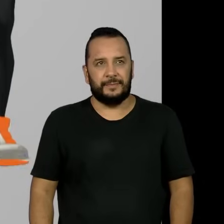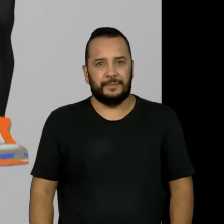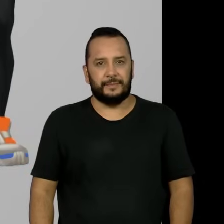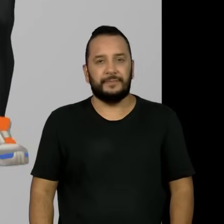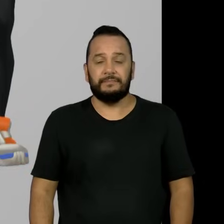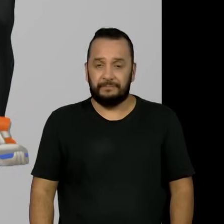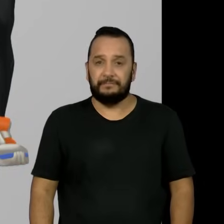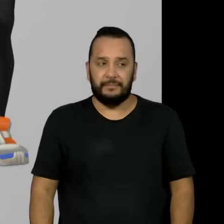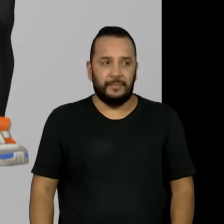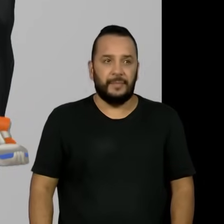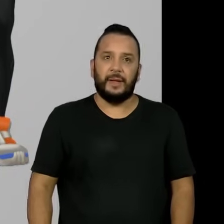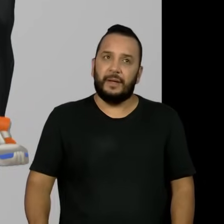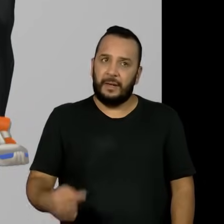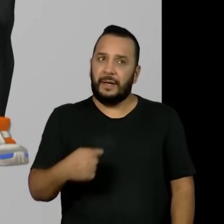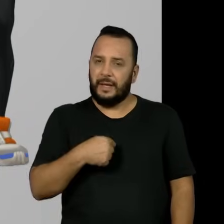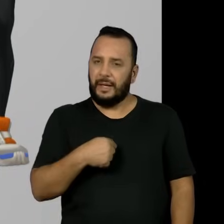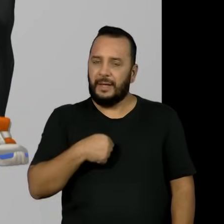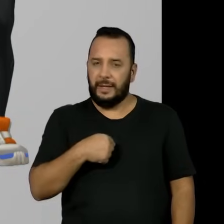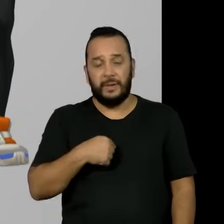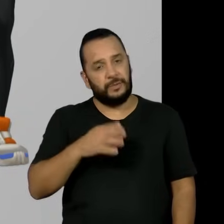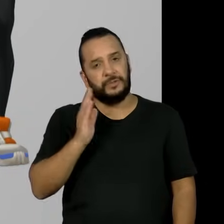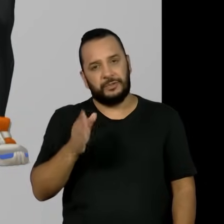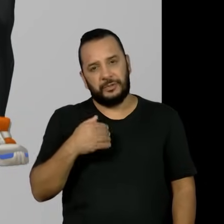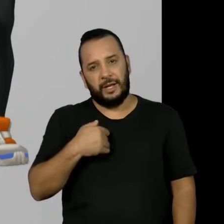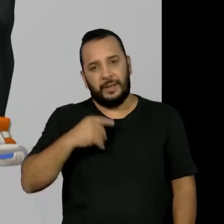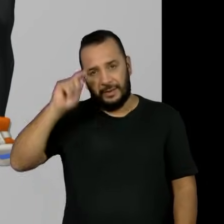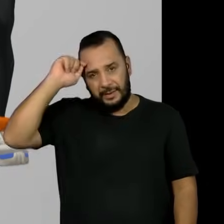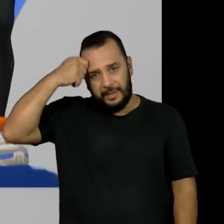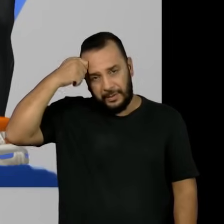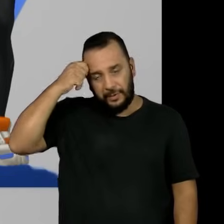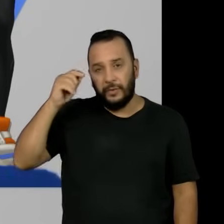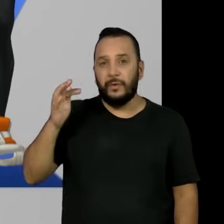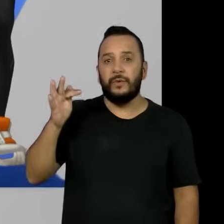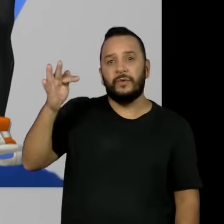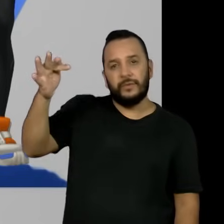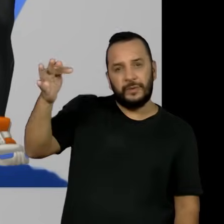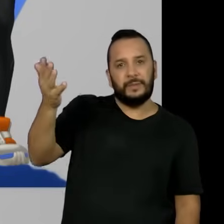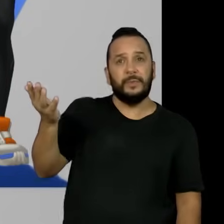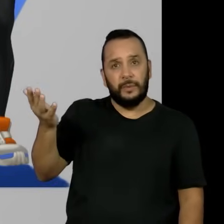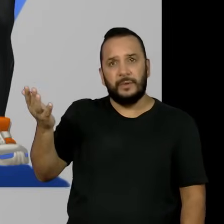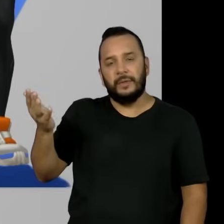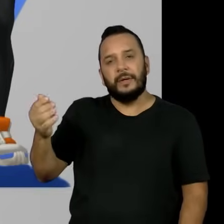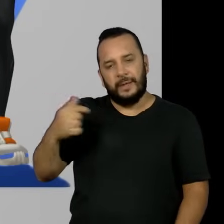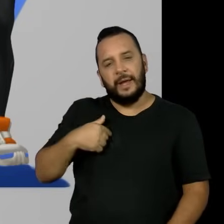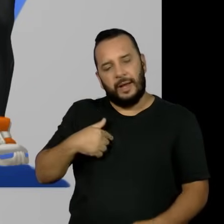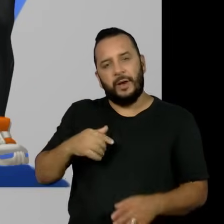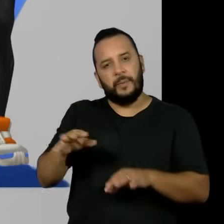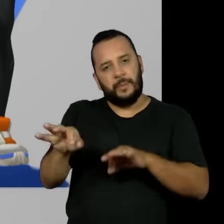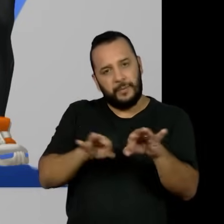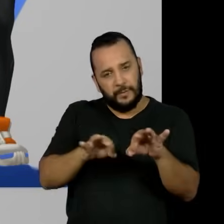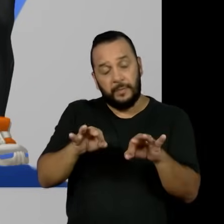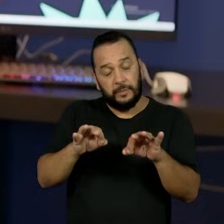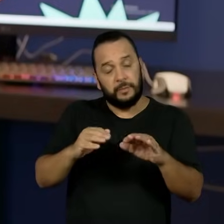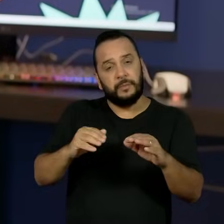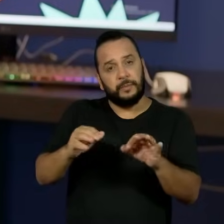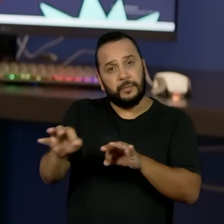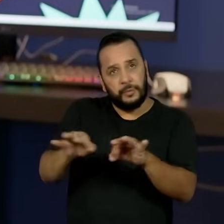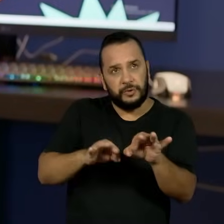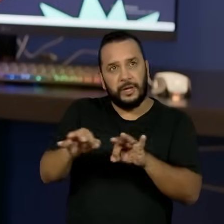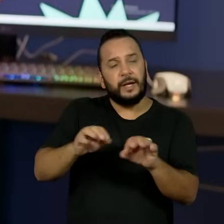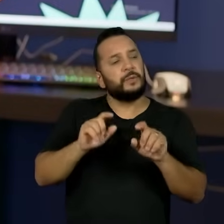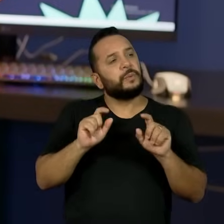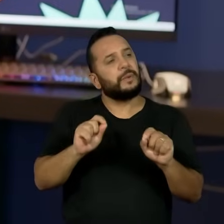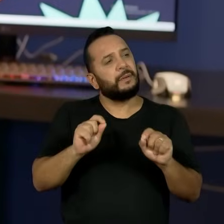Eu me debruço muito sobre o estudo do afrofuturismo, que é um movimento afrodiaspórico que fala